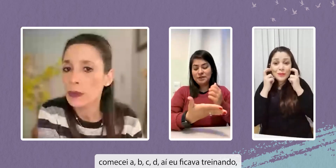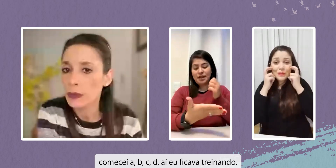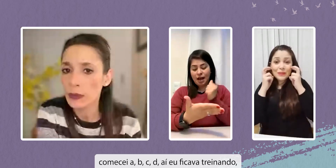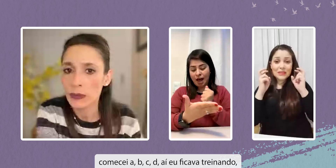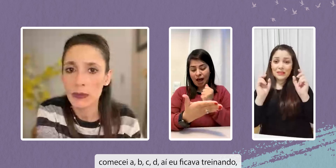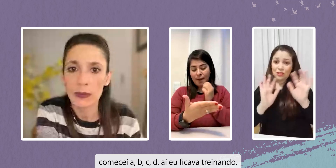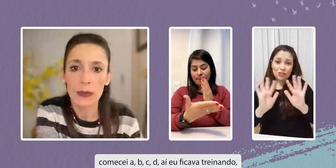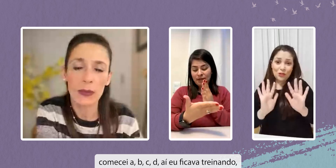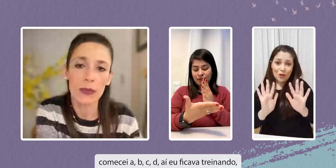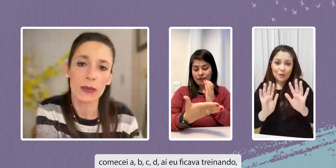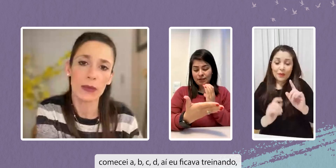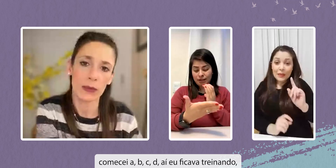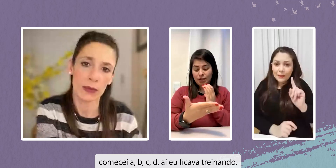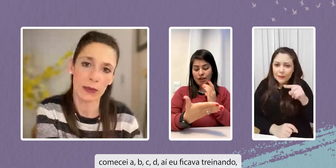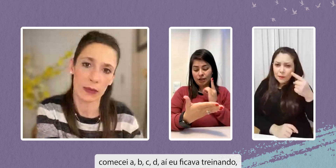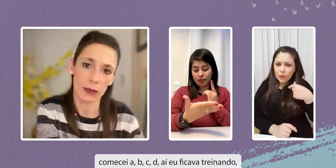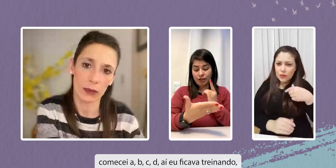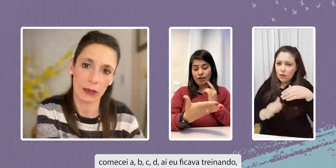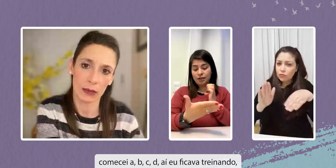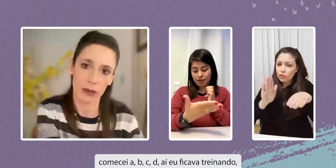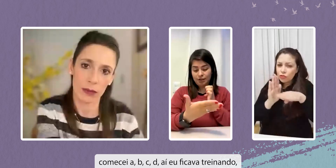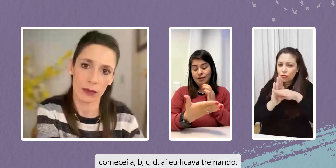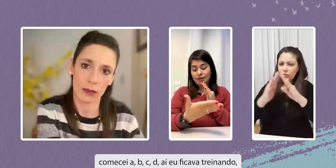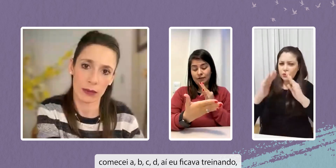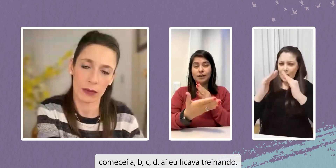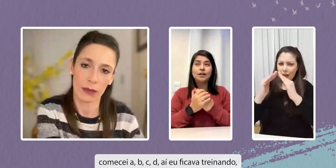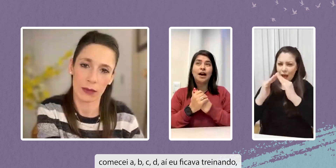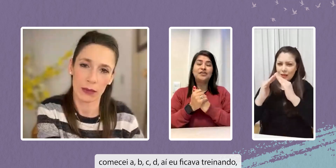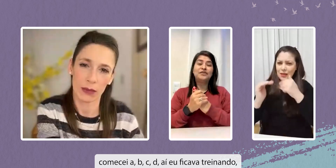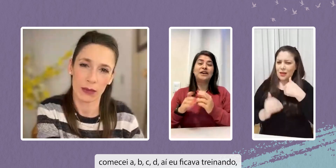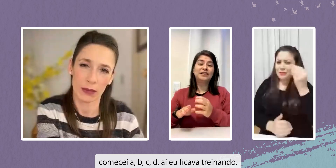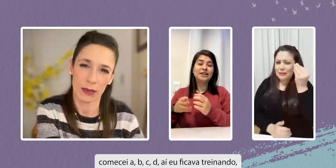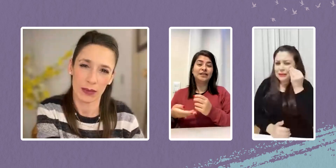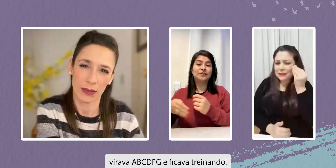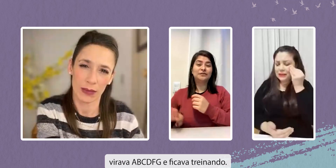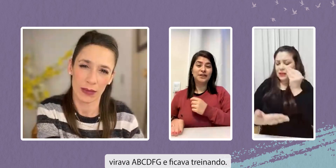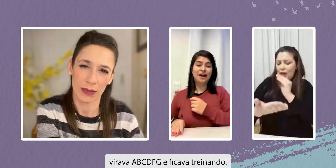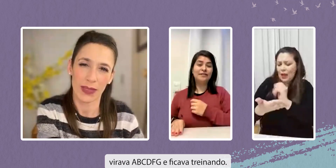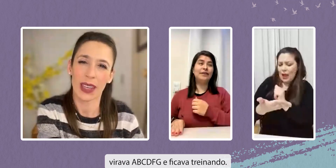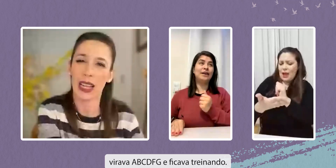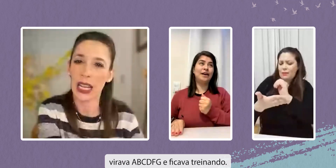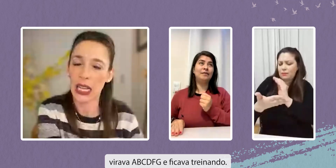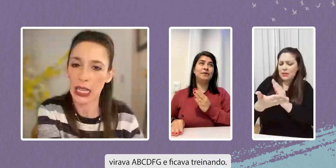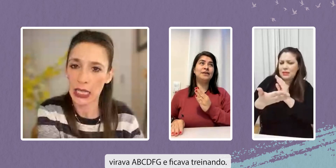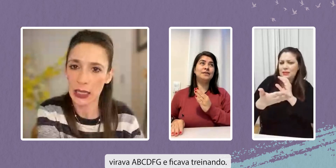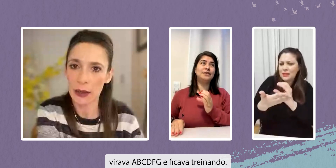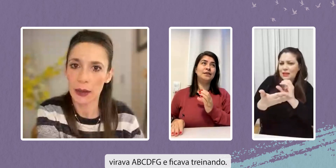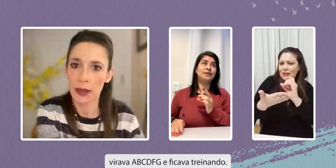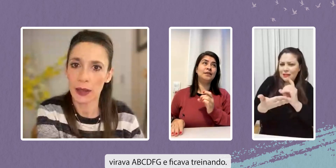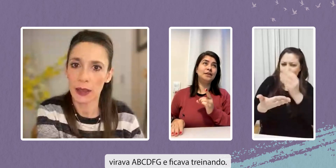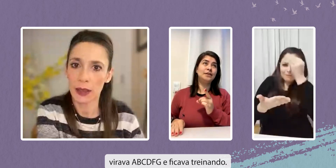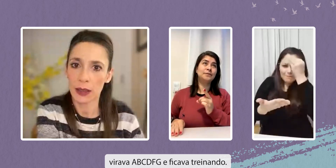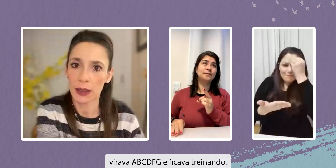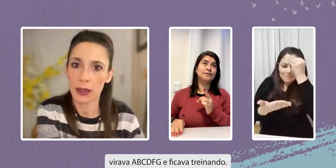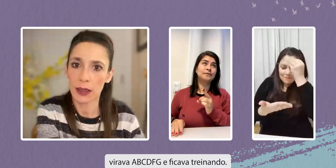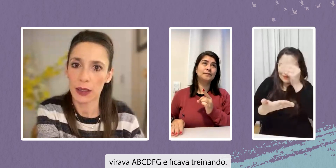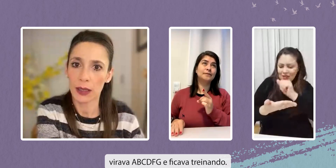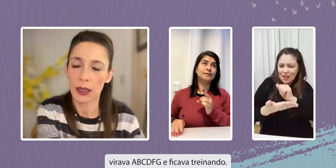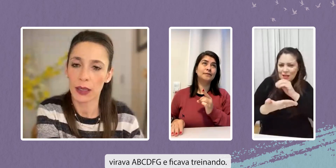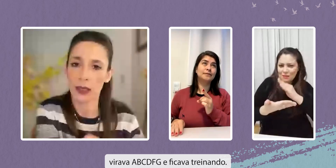ali e comecei. A, B, C, D, E, F. Aí eu ficava treinando. Virava A, B, C, D,